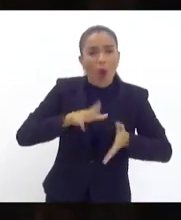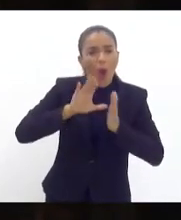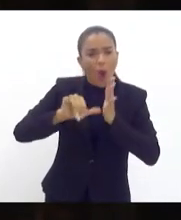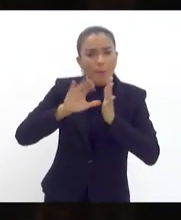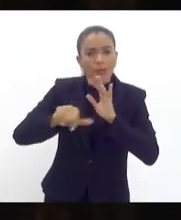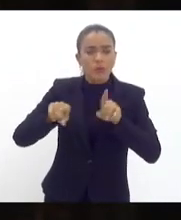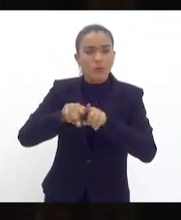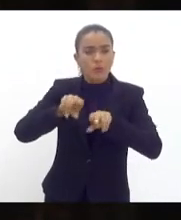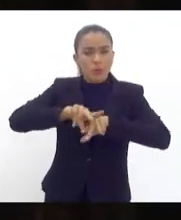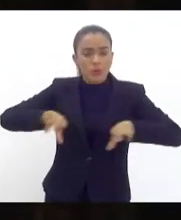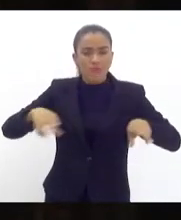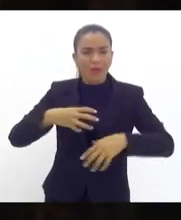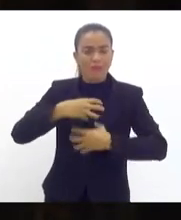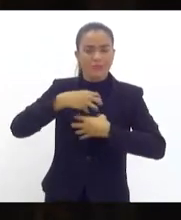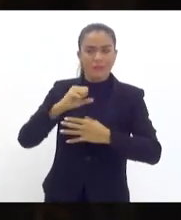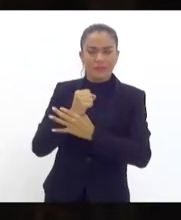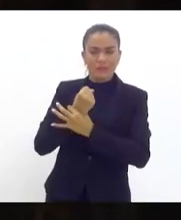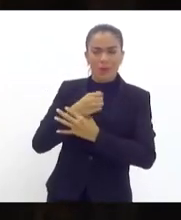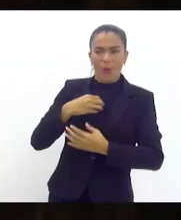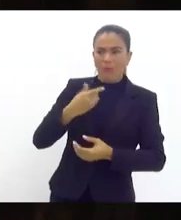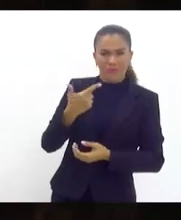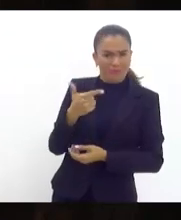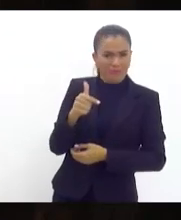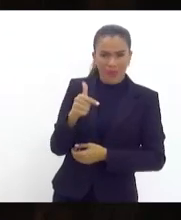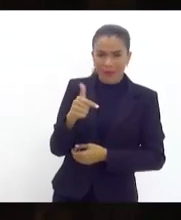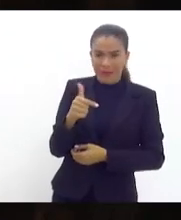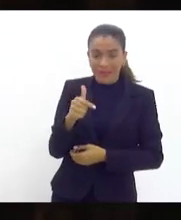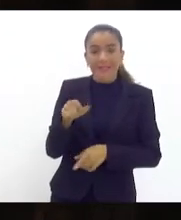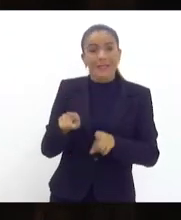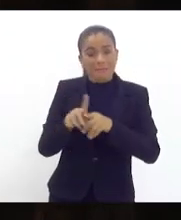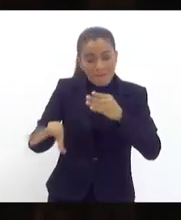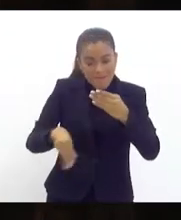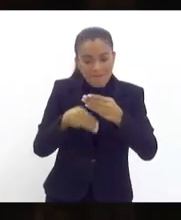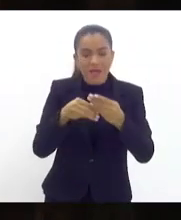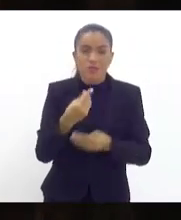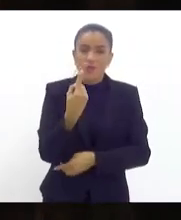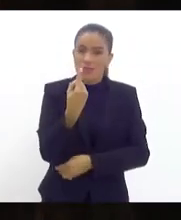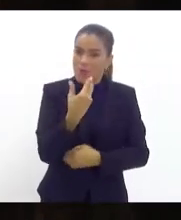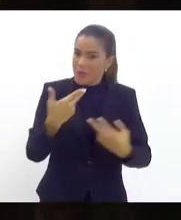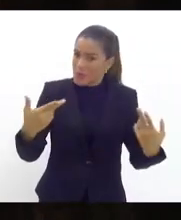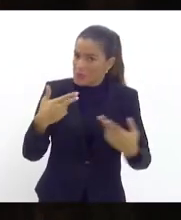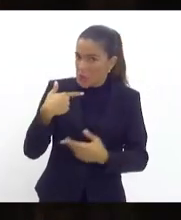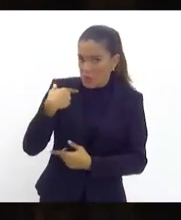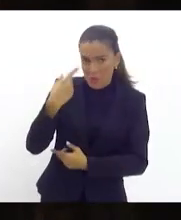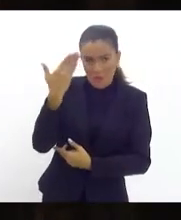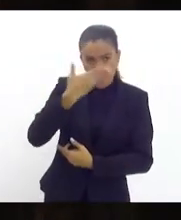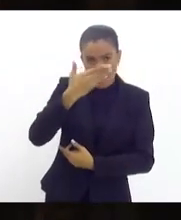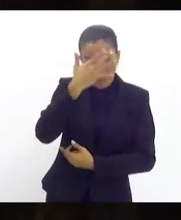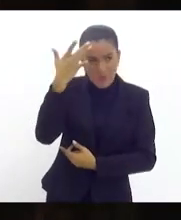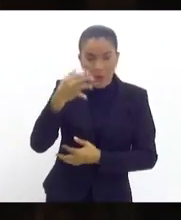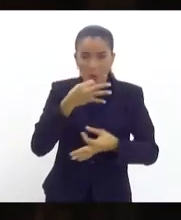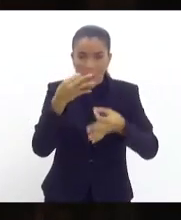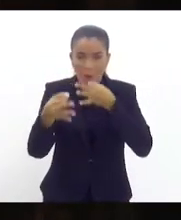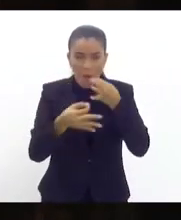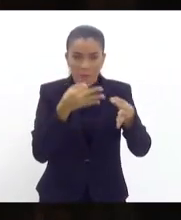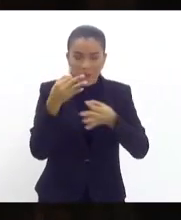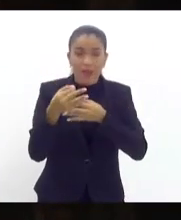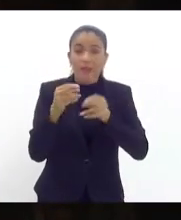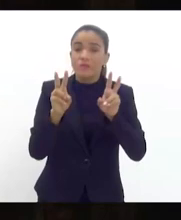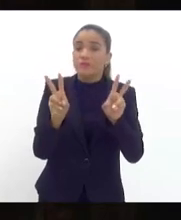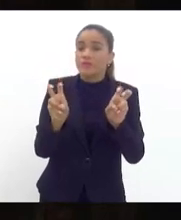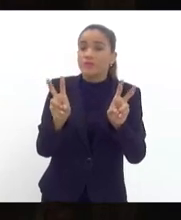acaba nos dando uma sensação muito pior e somada isso senhores existe uma coisa que eu não vi comentário aqui existe a questão